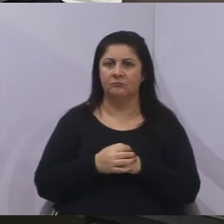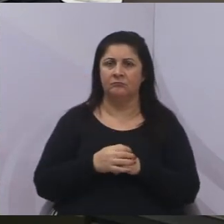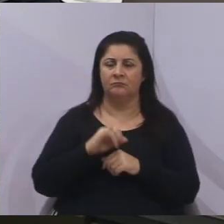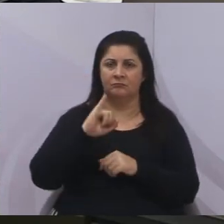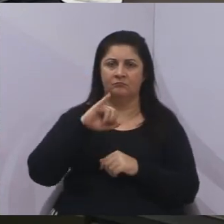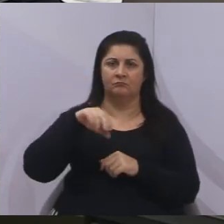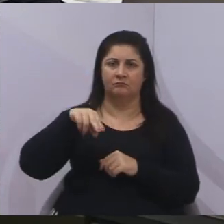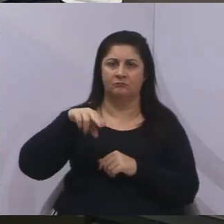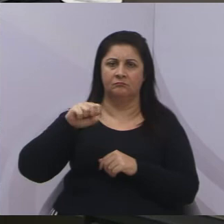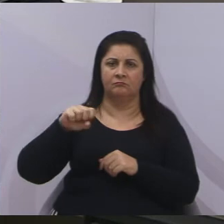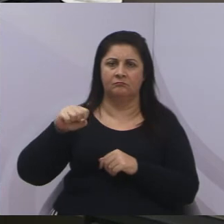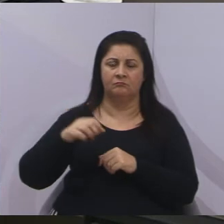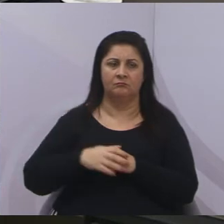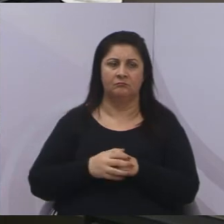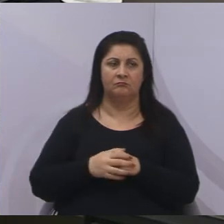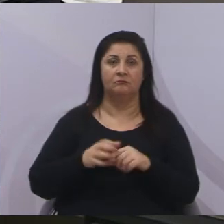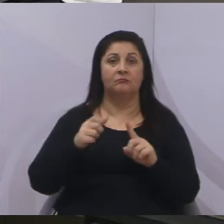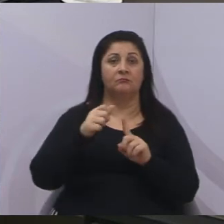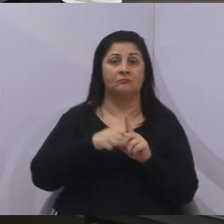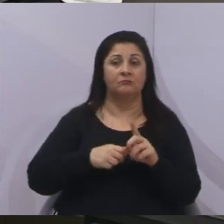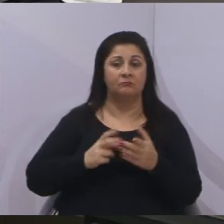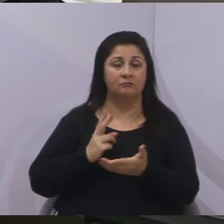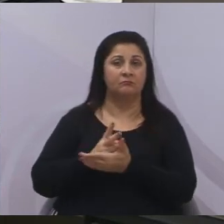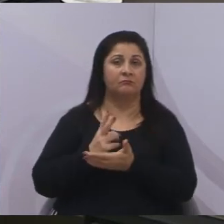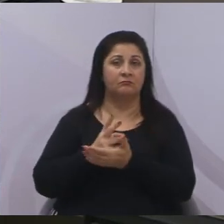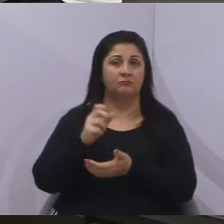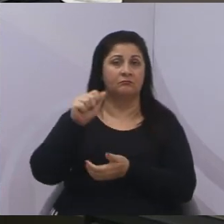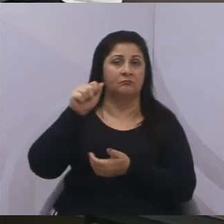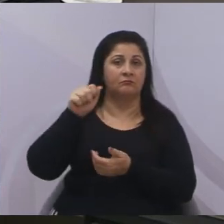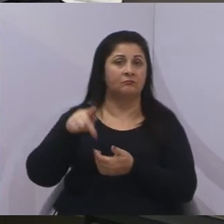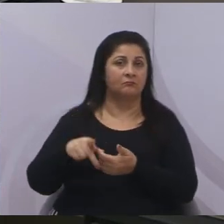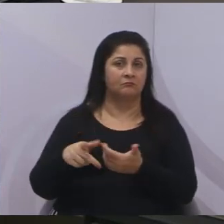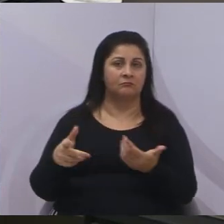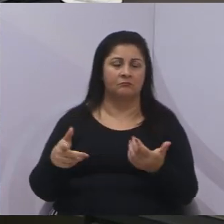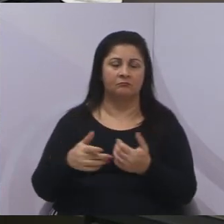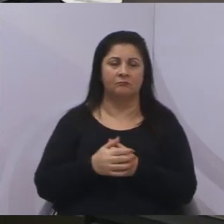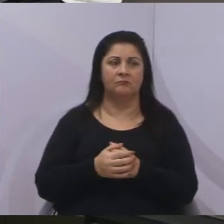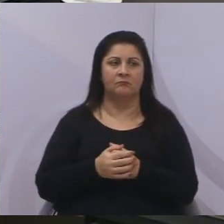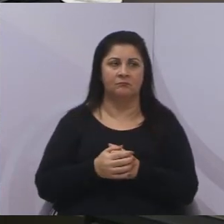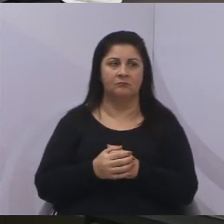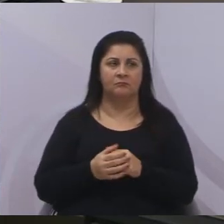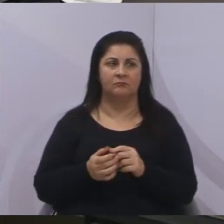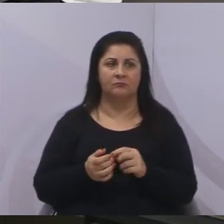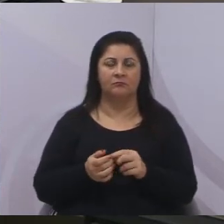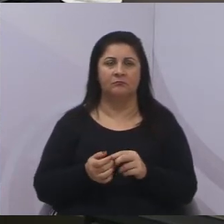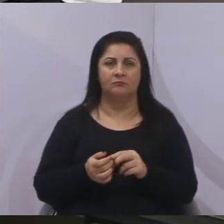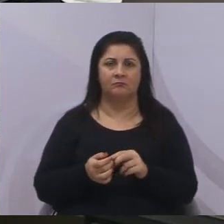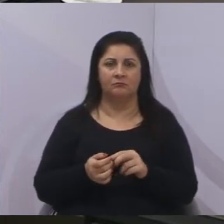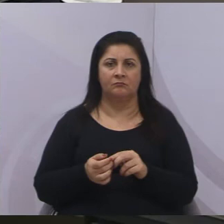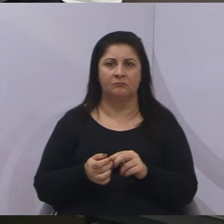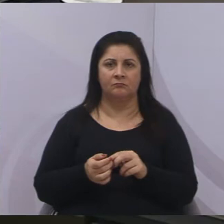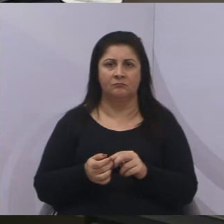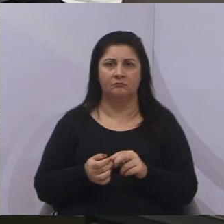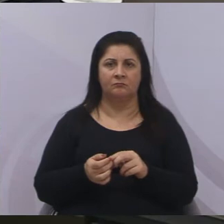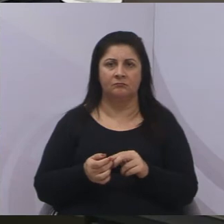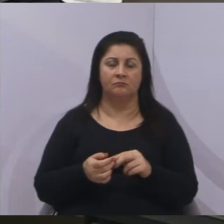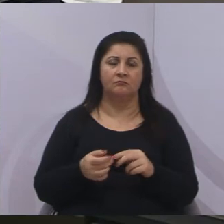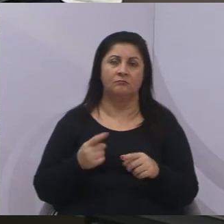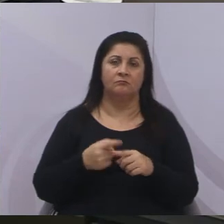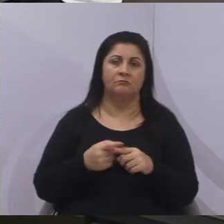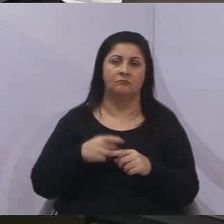temos profissionais da saúde aposentando dentro da chamada aposentadoria especial.